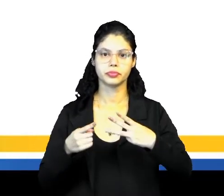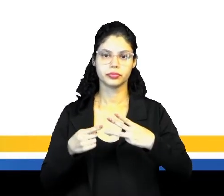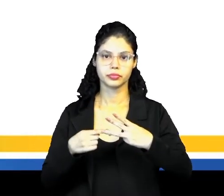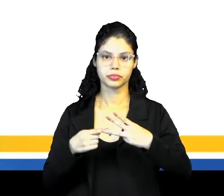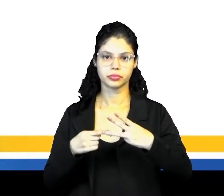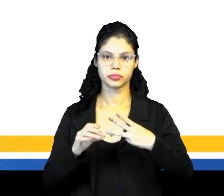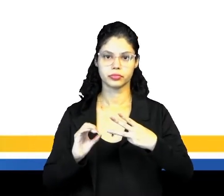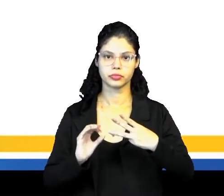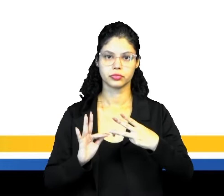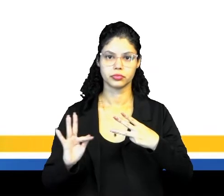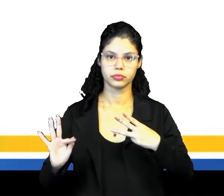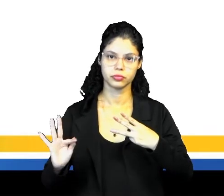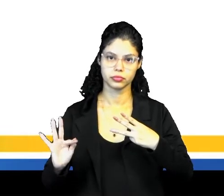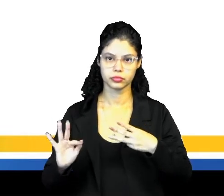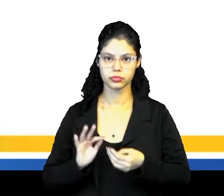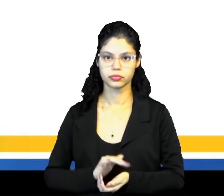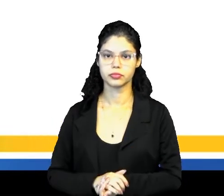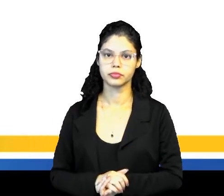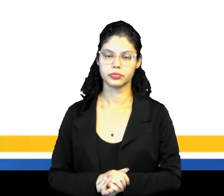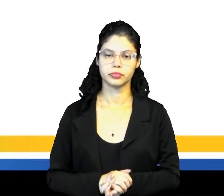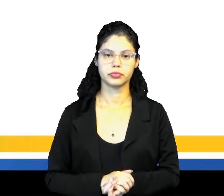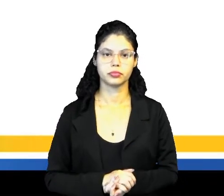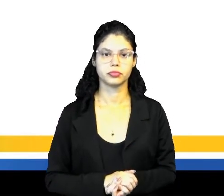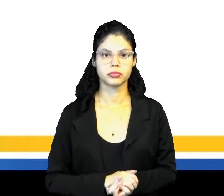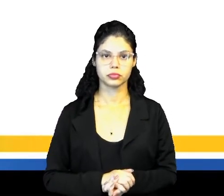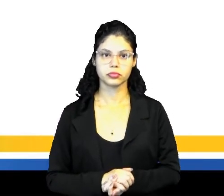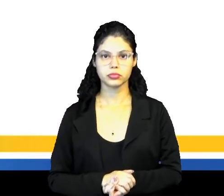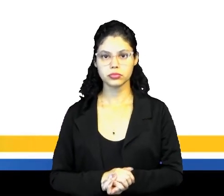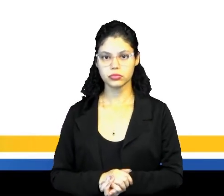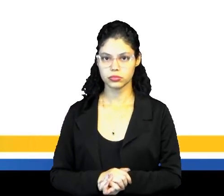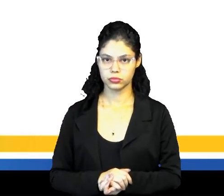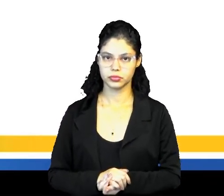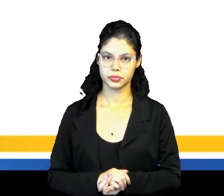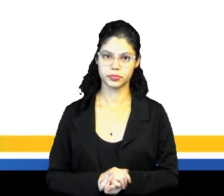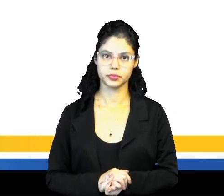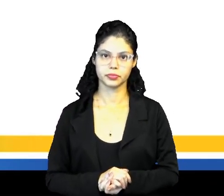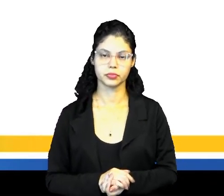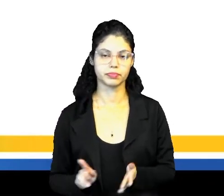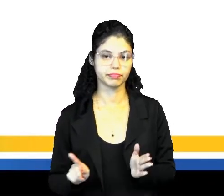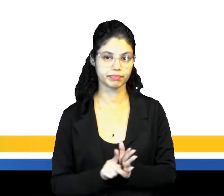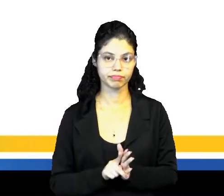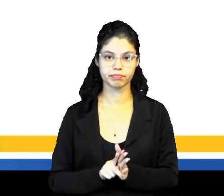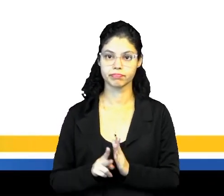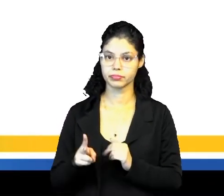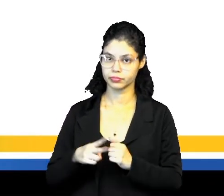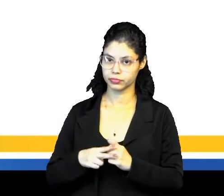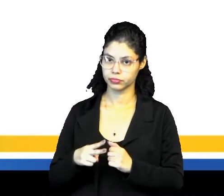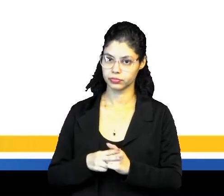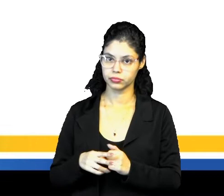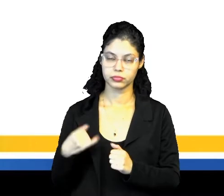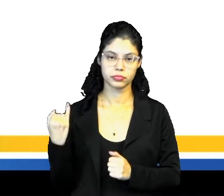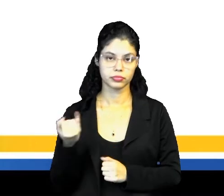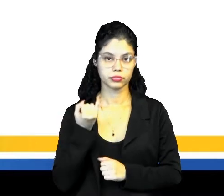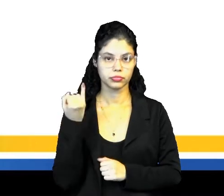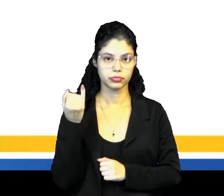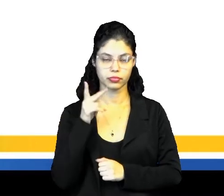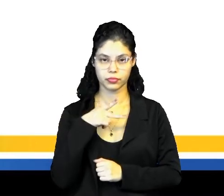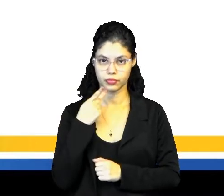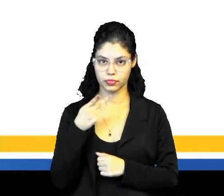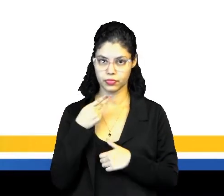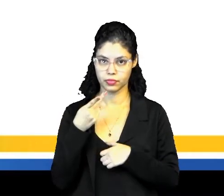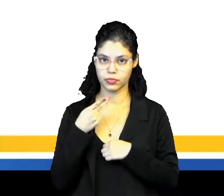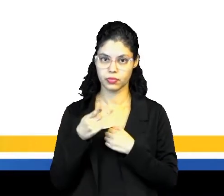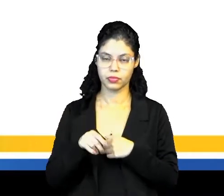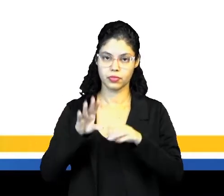Turn off, né? O turn off é o phrasal verb mais adequado, né, para se dizer, né,